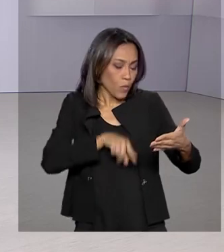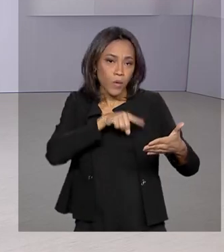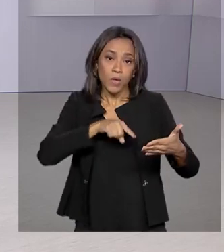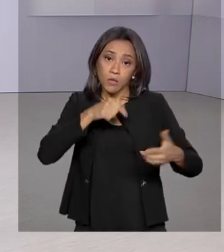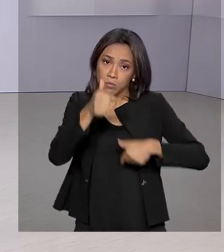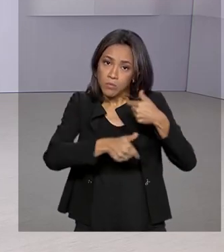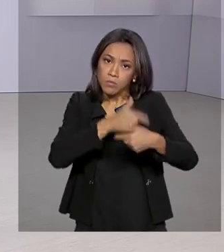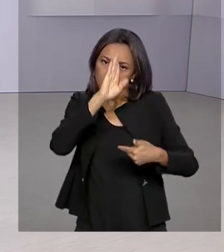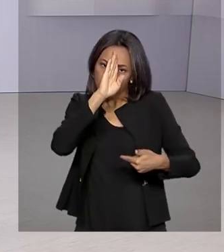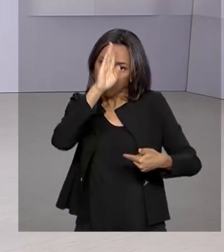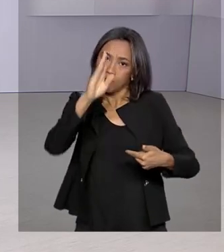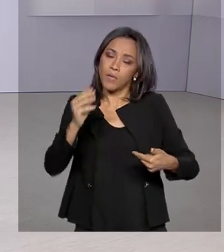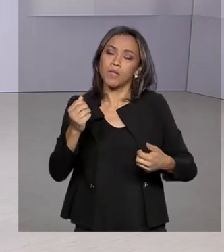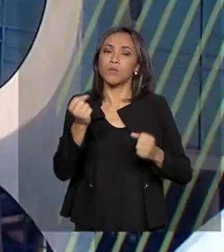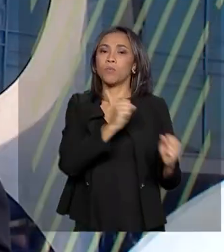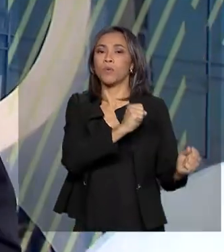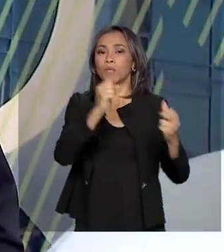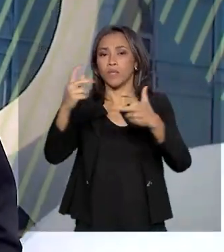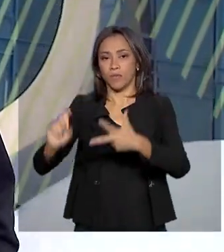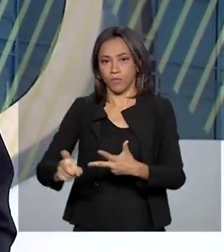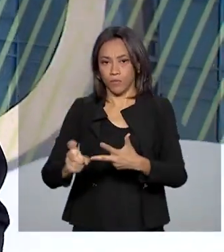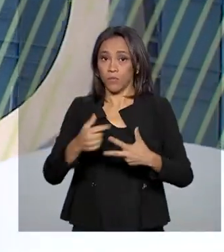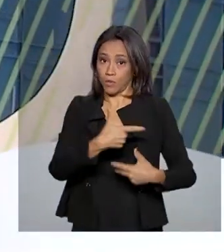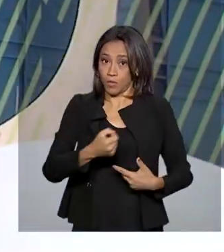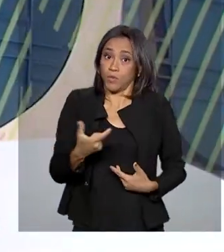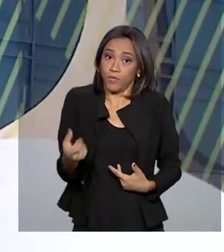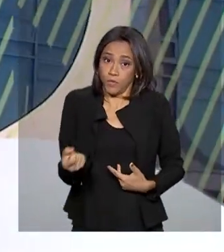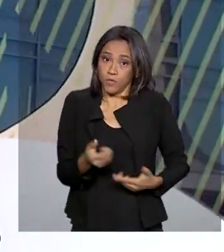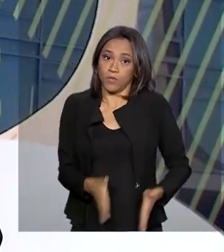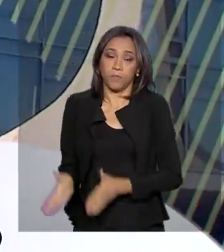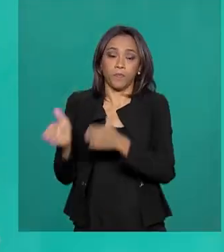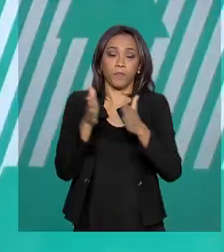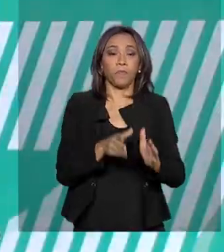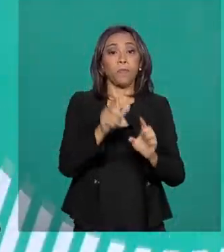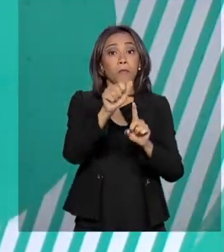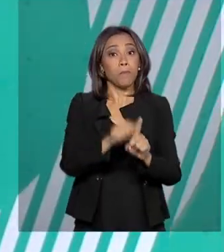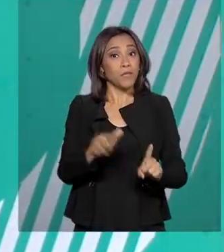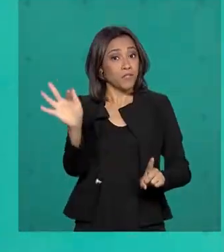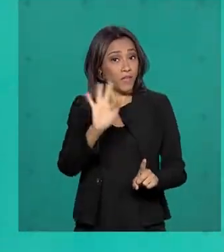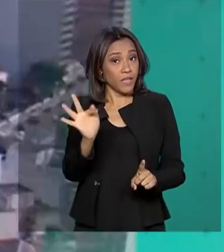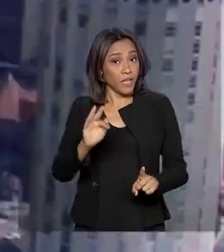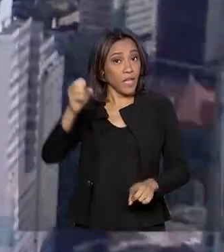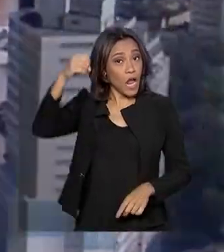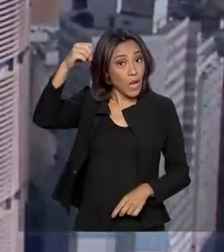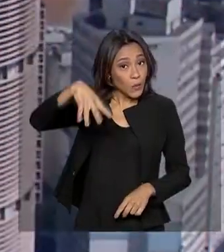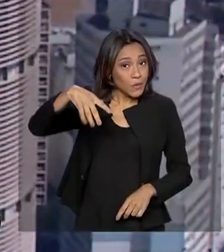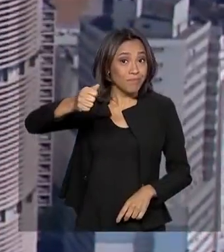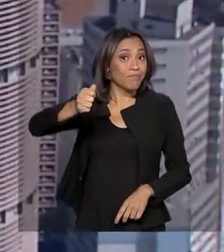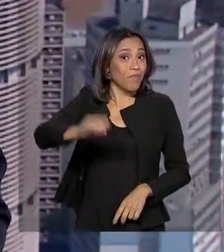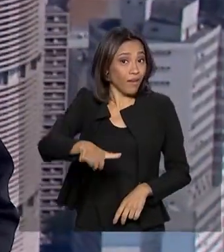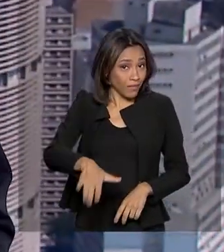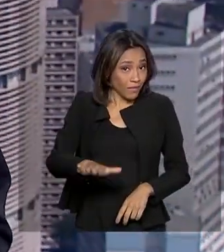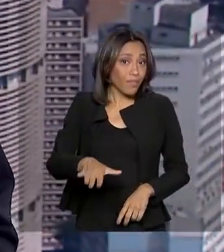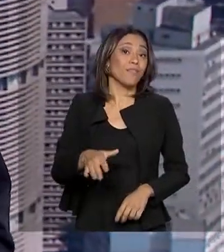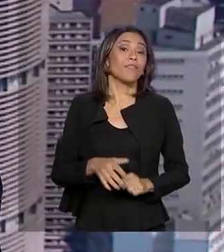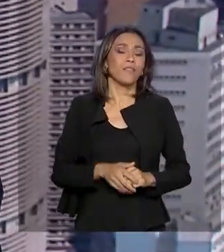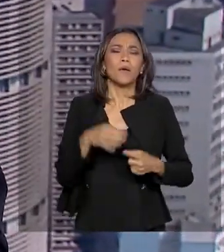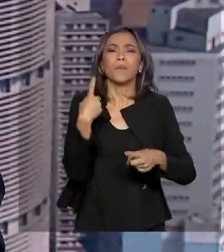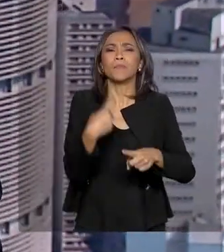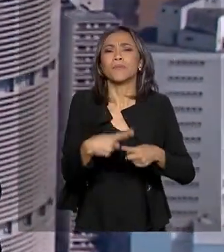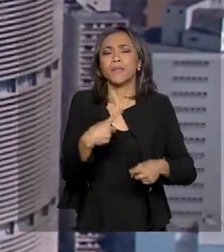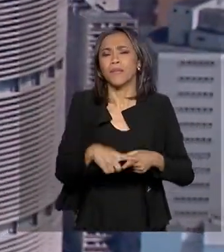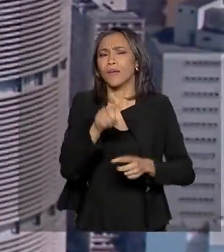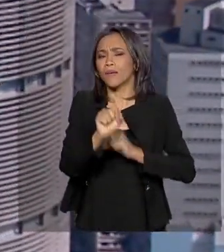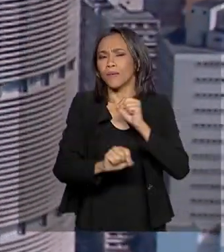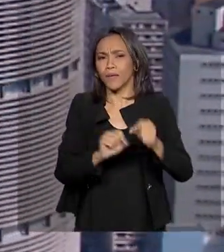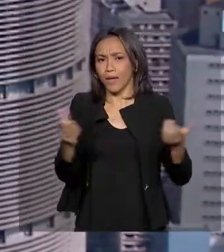Executivo para 2020. Em fevereiro, a conta de luz vai ficar mais barata. Isso porque a bandeira